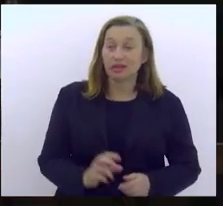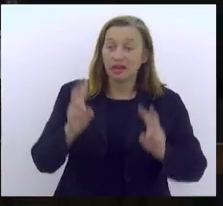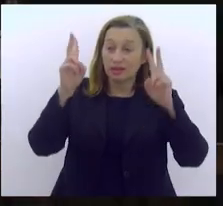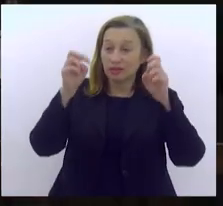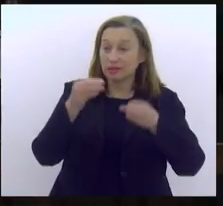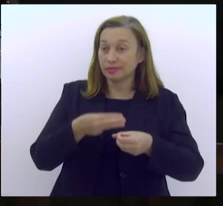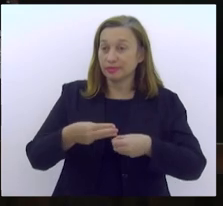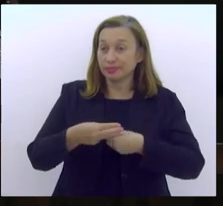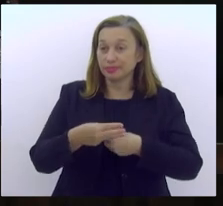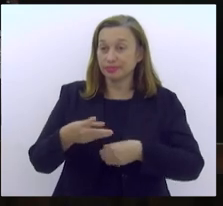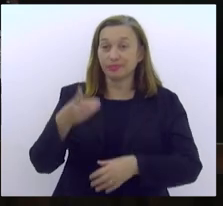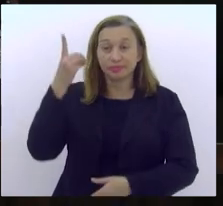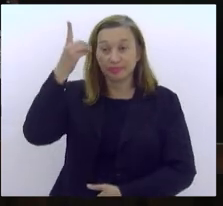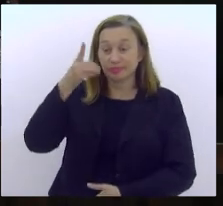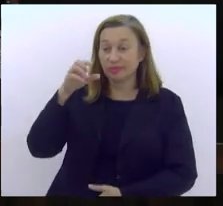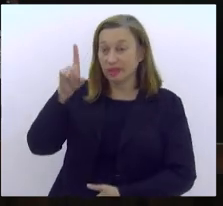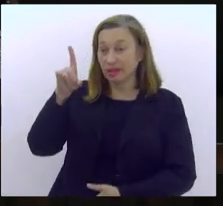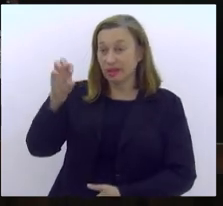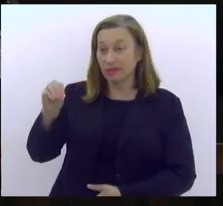Vieira.